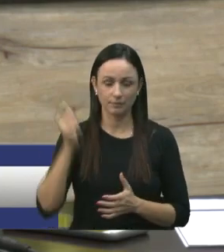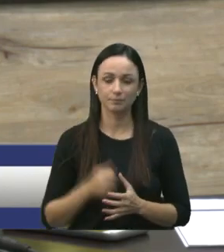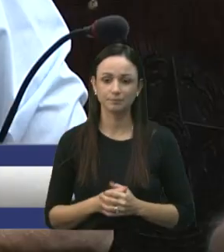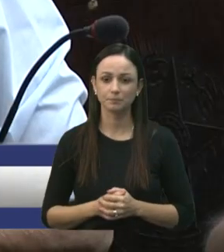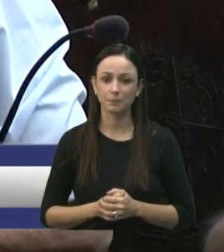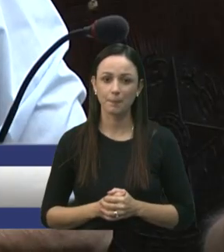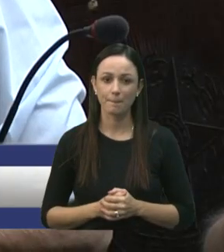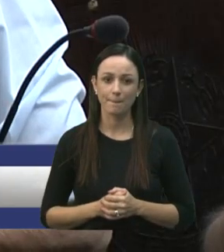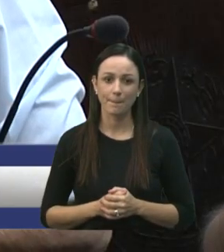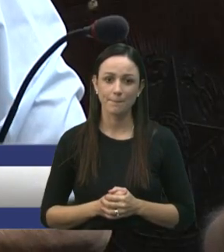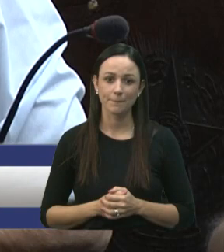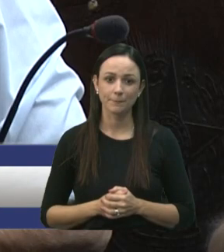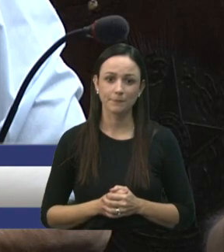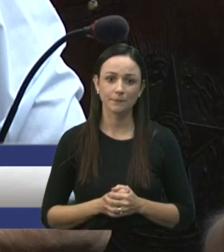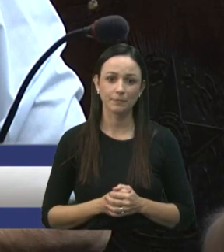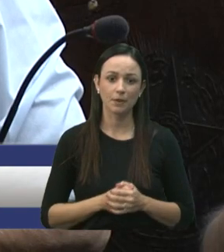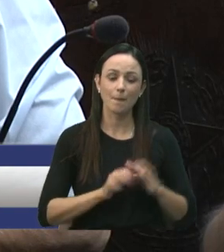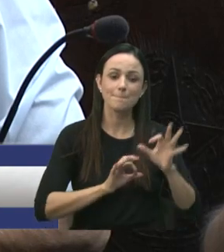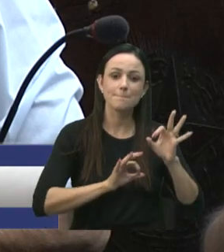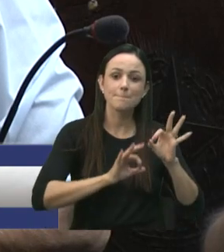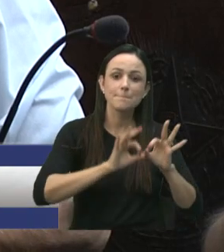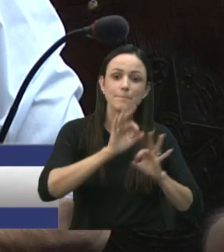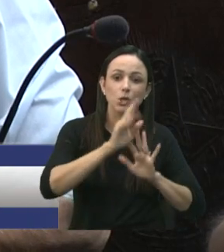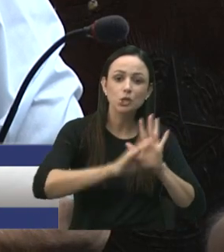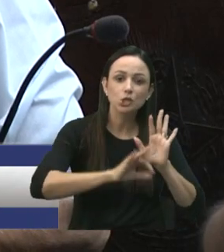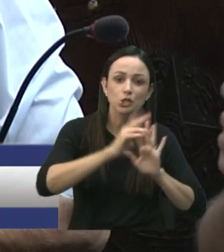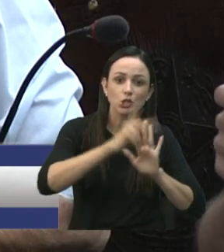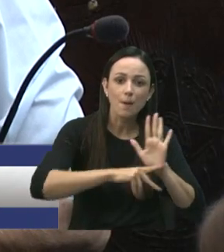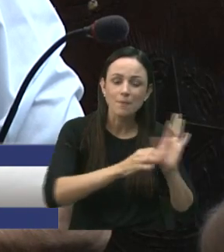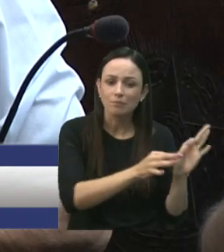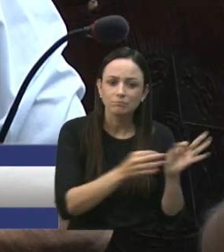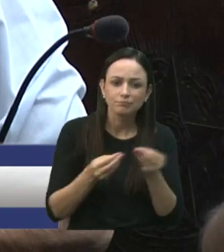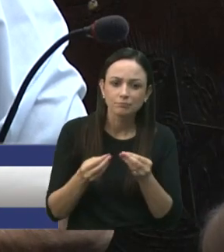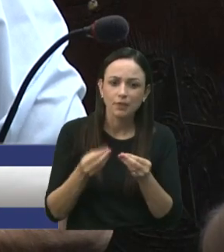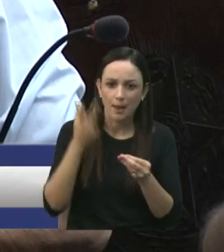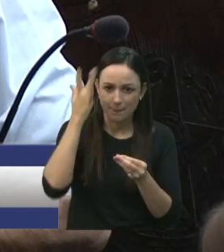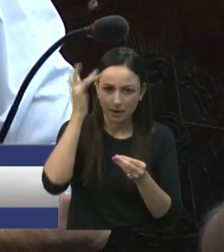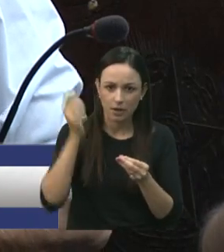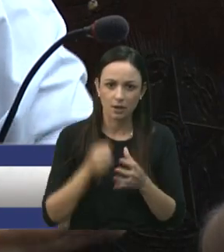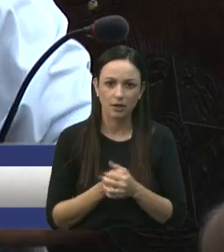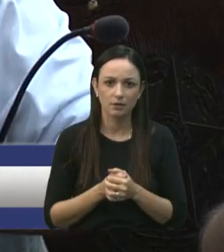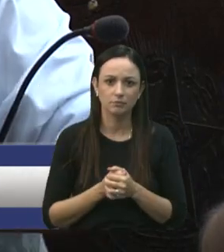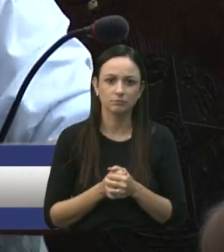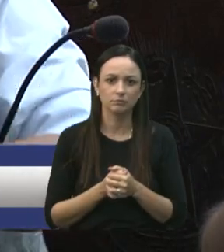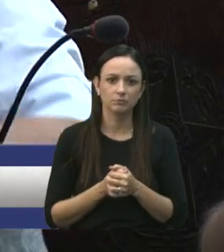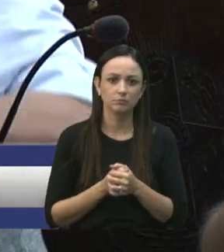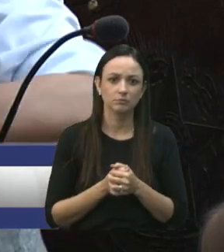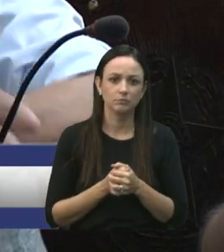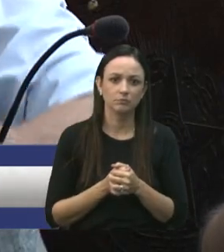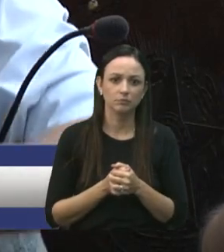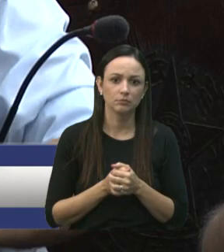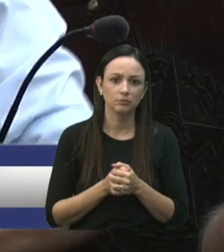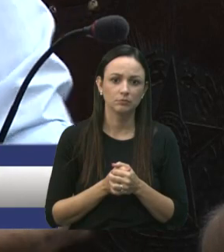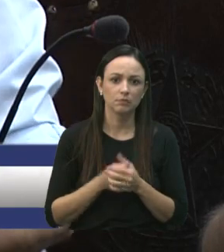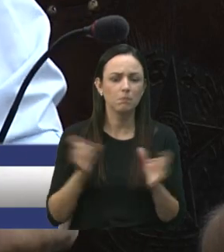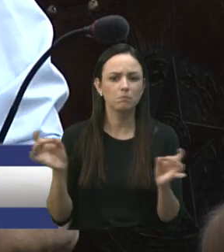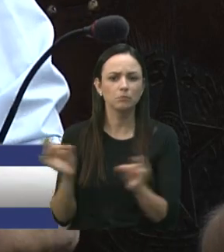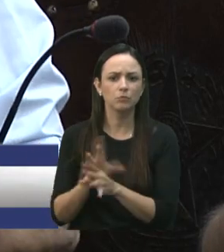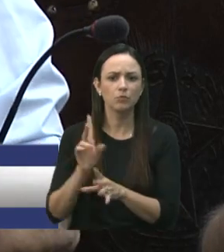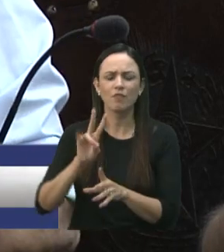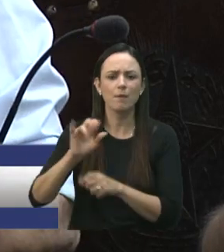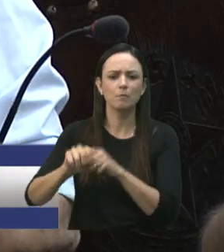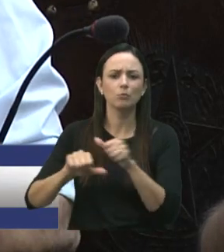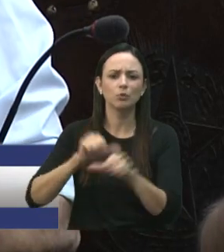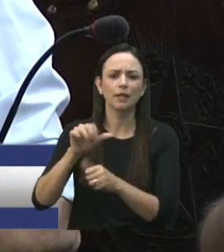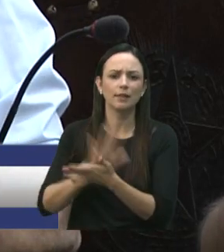Sim, mas o projeto não vem amanhã, definido. Sim. Se ele vem amanhã definido, então não vai mudar